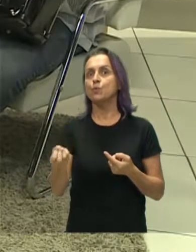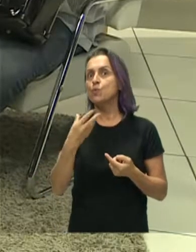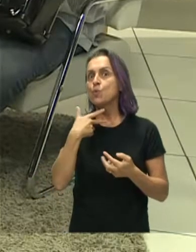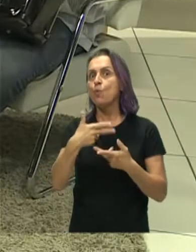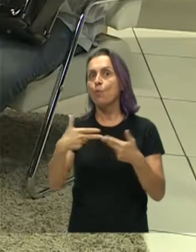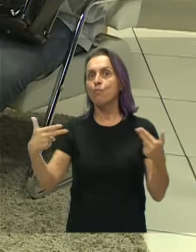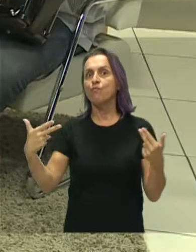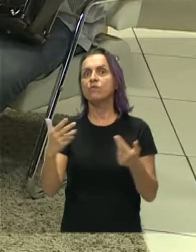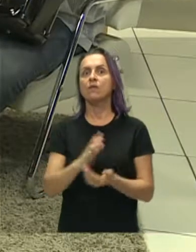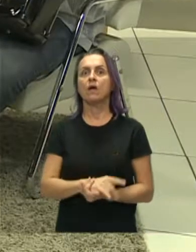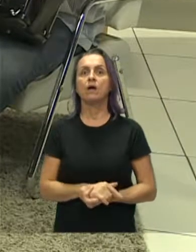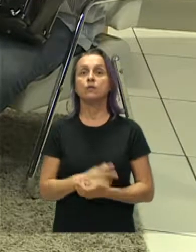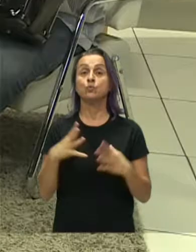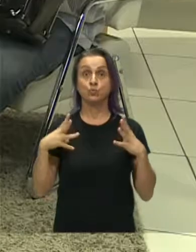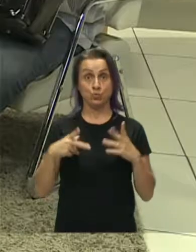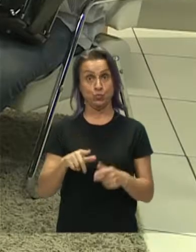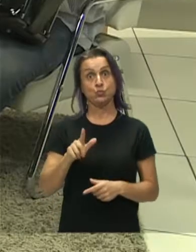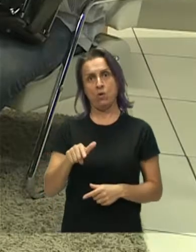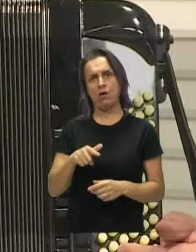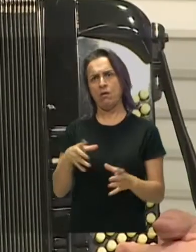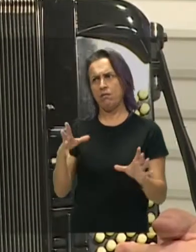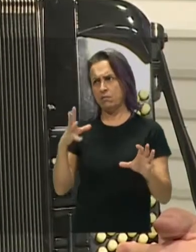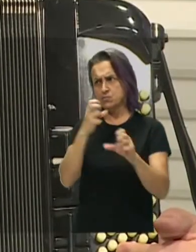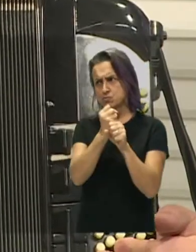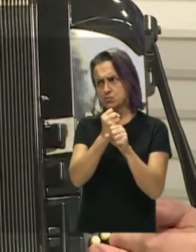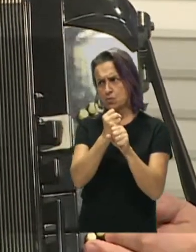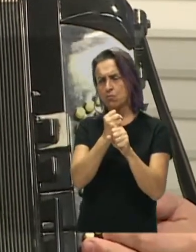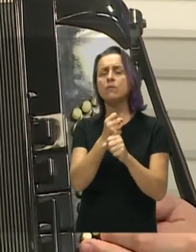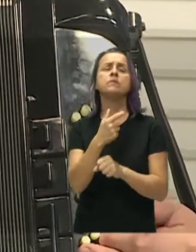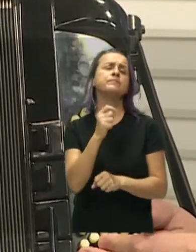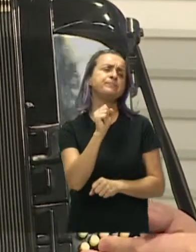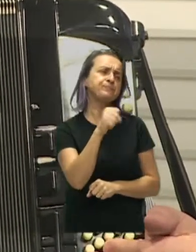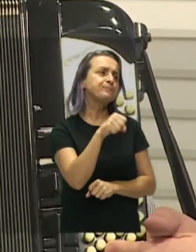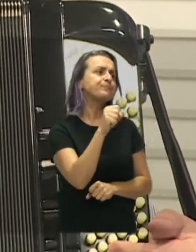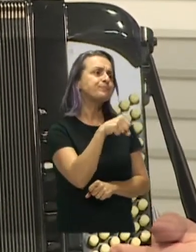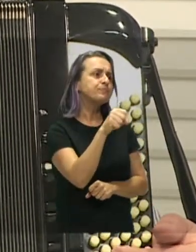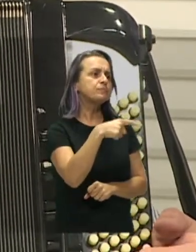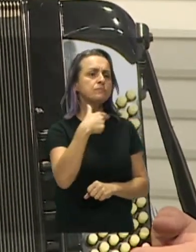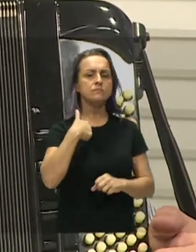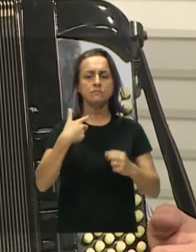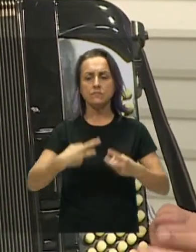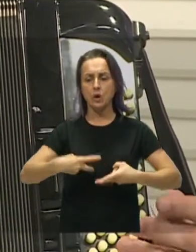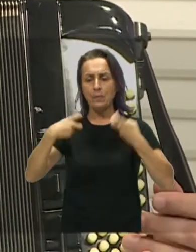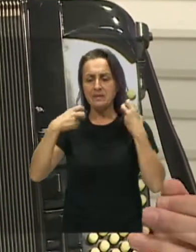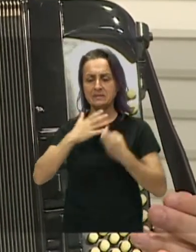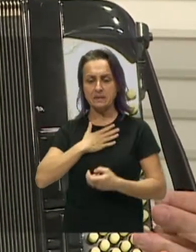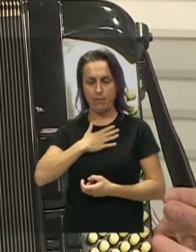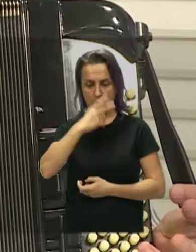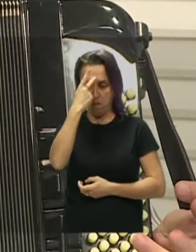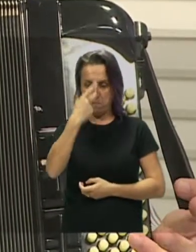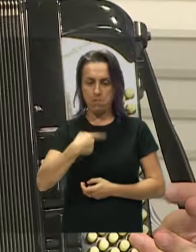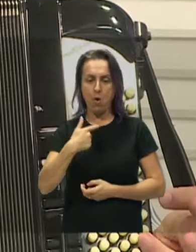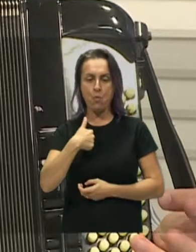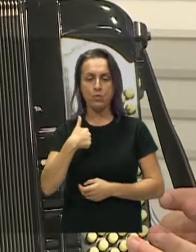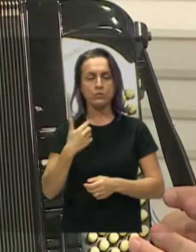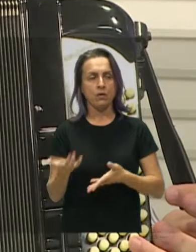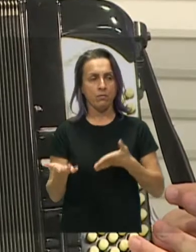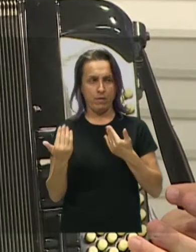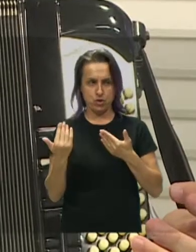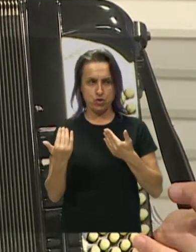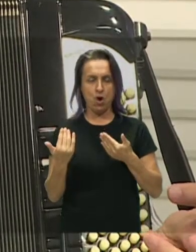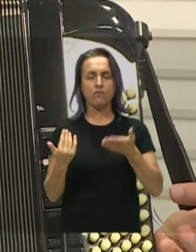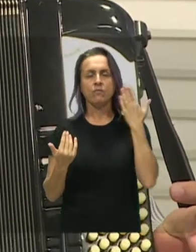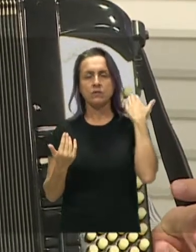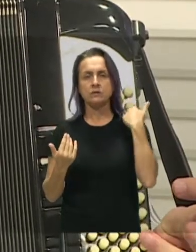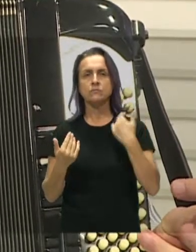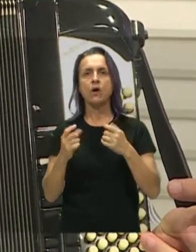inovação também, tudo isso conta, não conta? Eu vejo até por mim mesmo, né? Quando eu era mais novo, cada disco, por exemplo, que o Renato